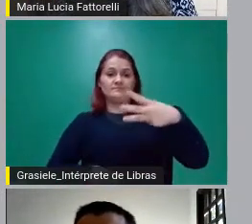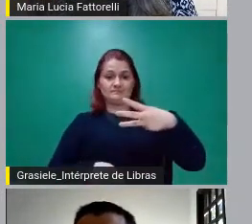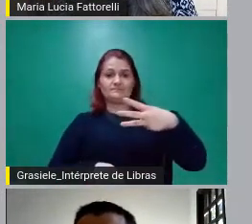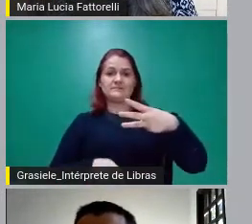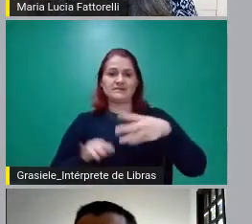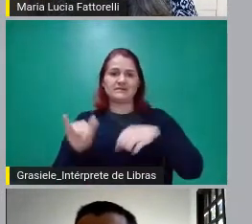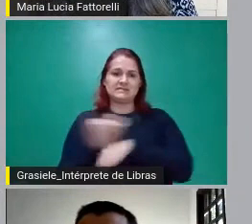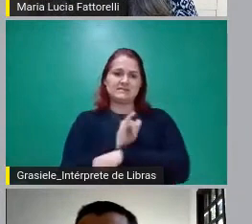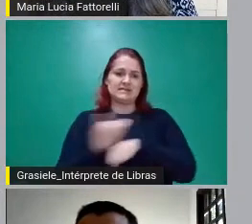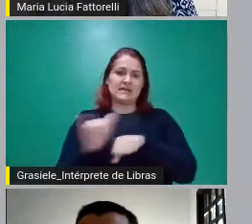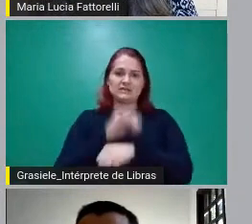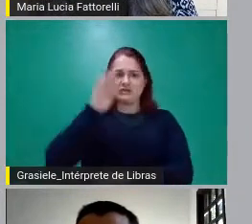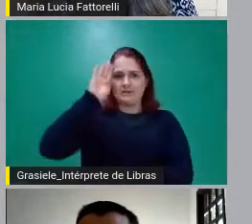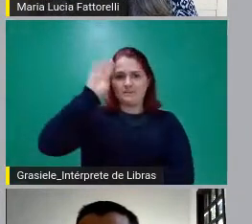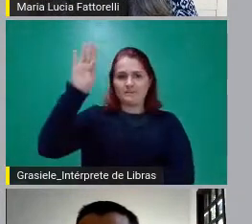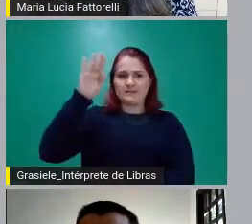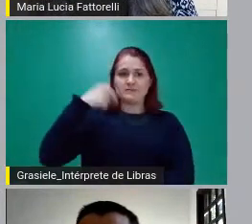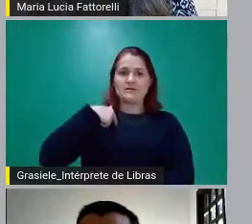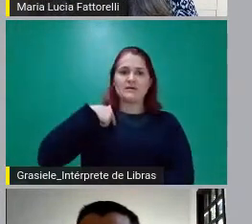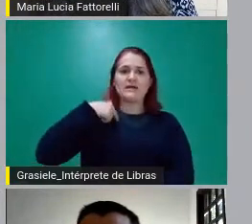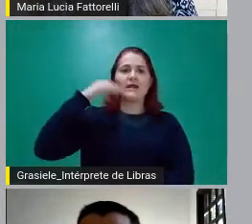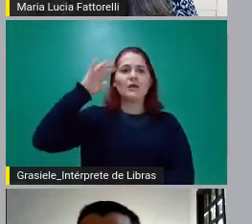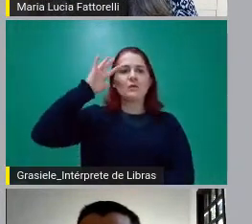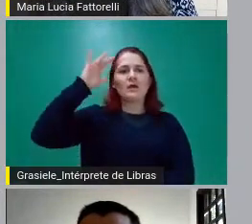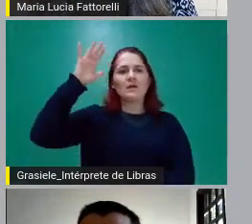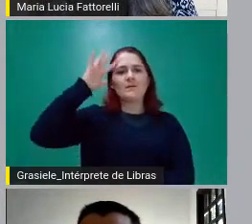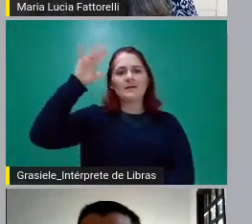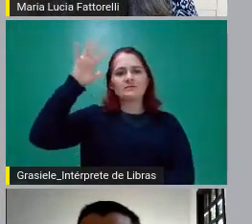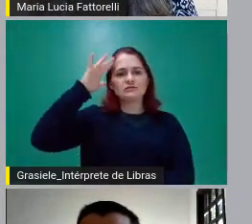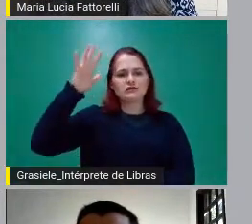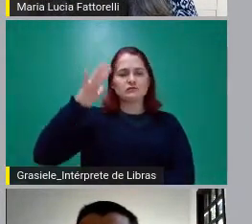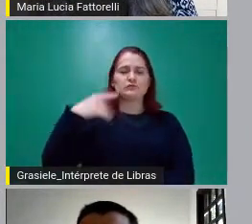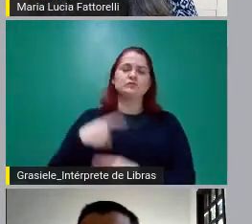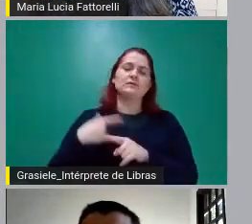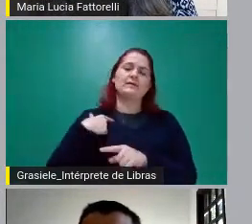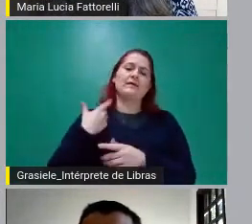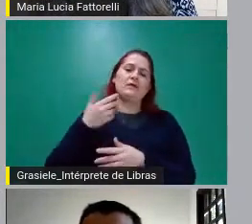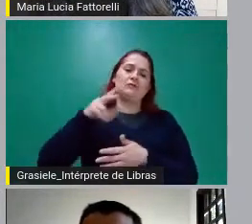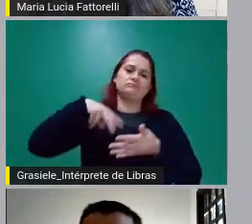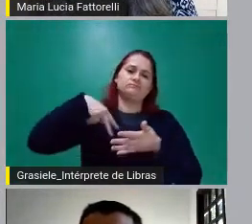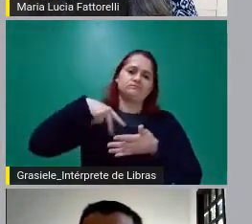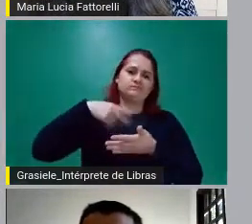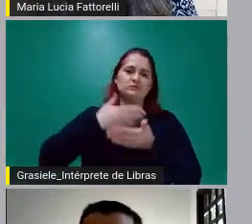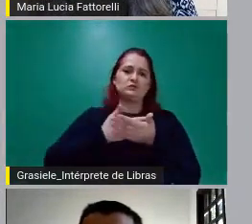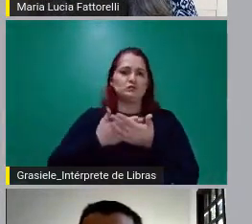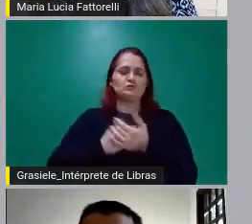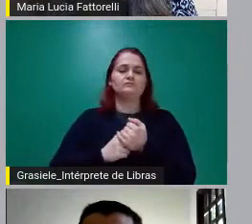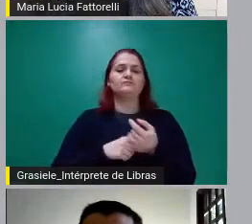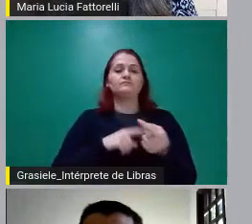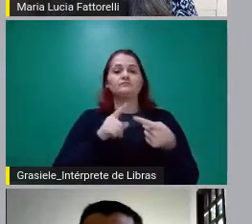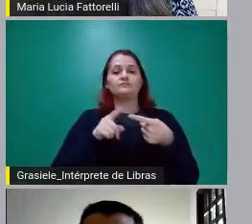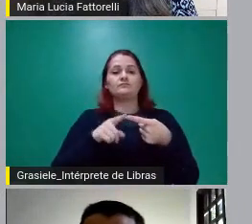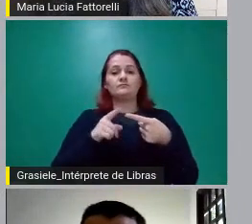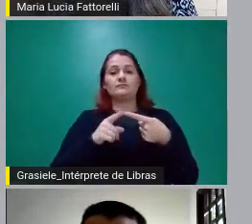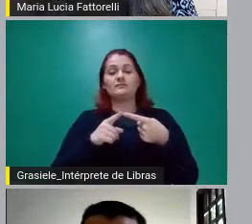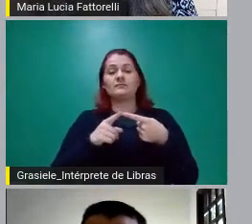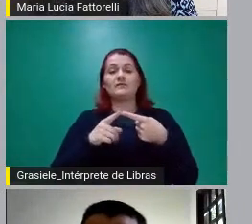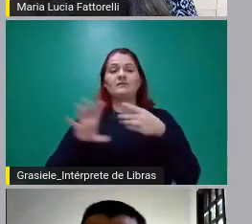que eu consigo imaginar a partir dos teóricos de gestão social que eu estudo, que é a invocação de uma terceira